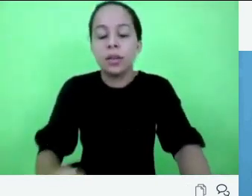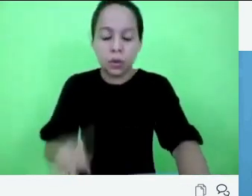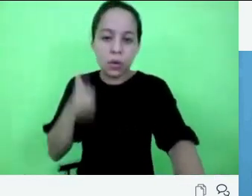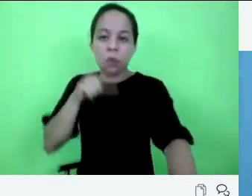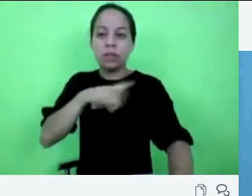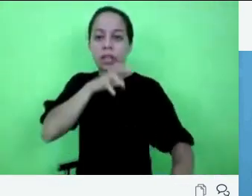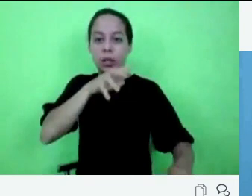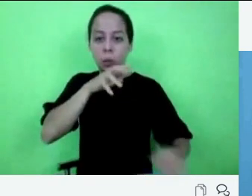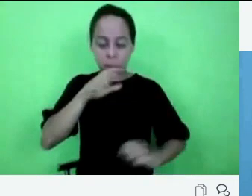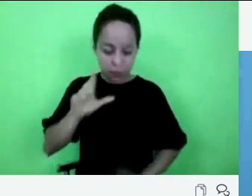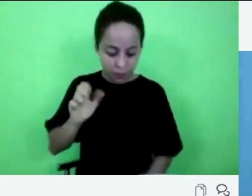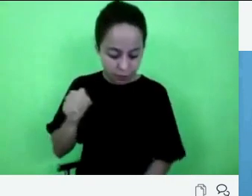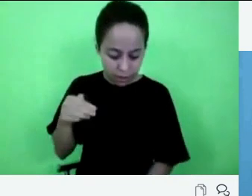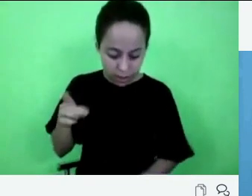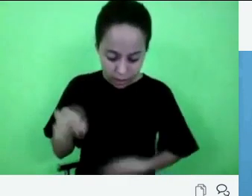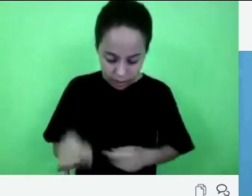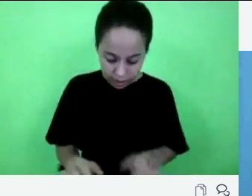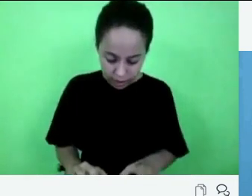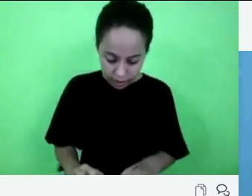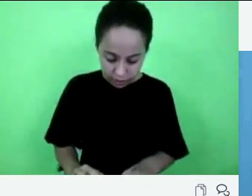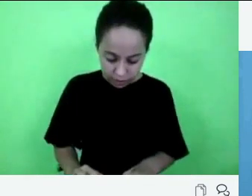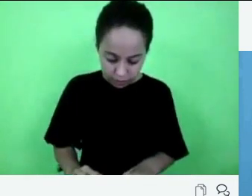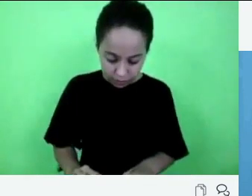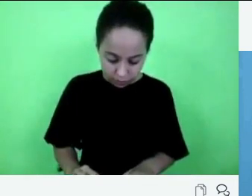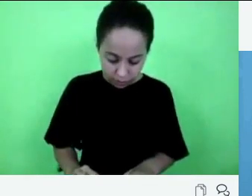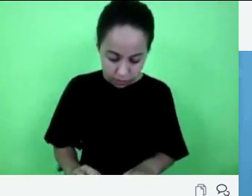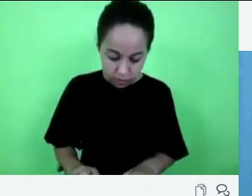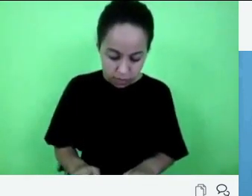Leandro não conseguiu.